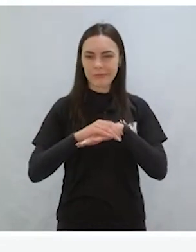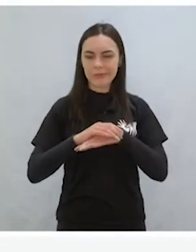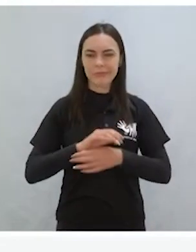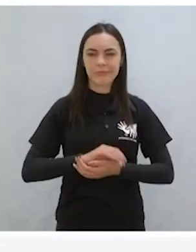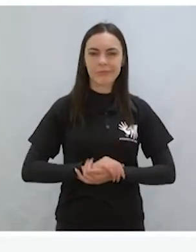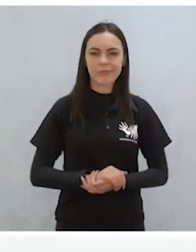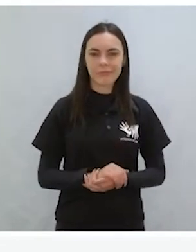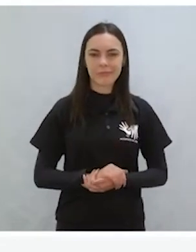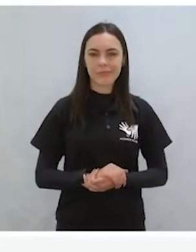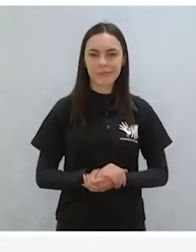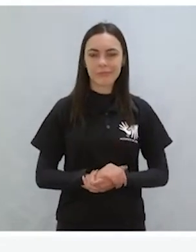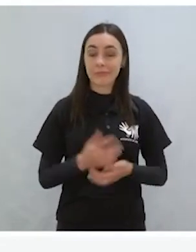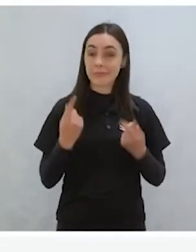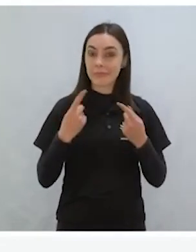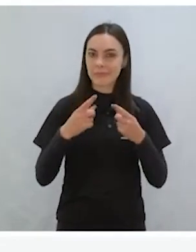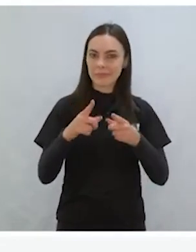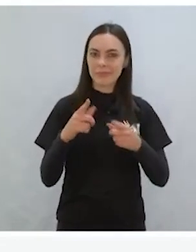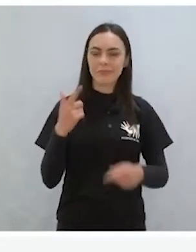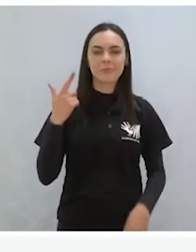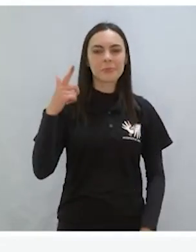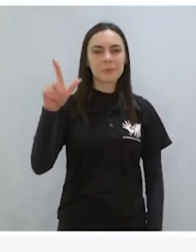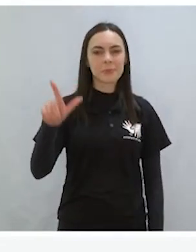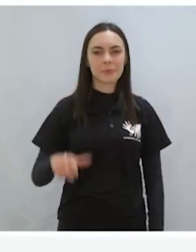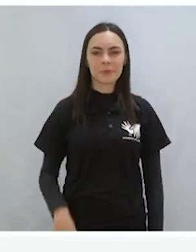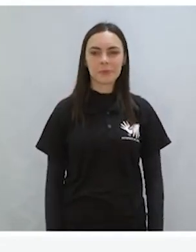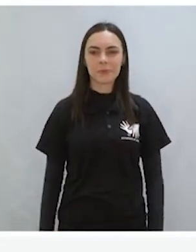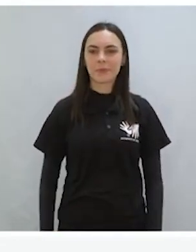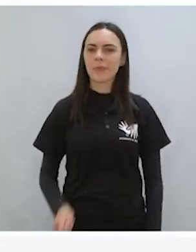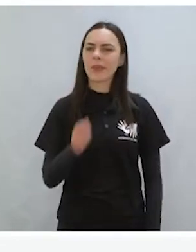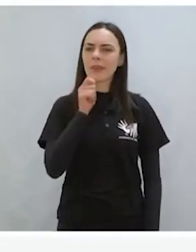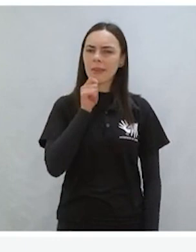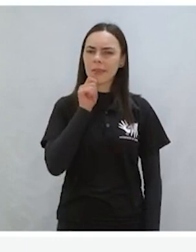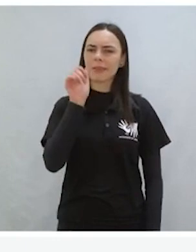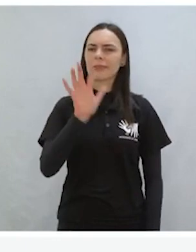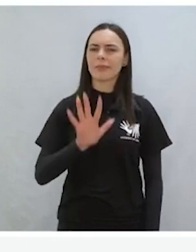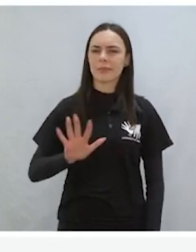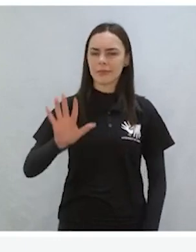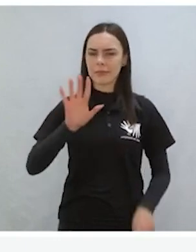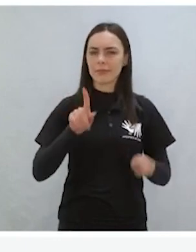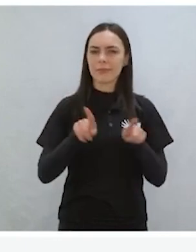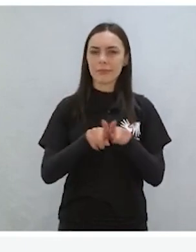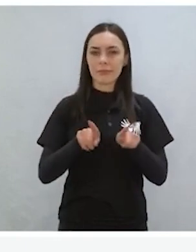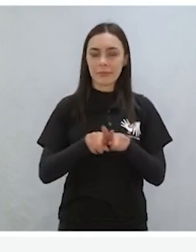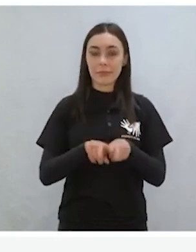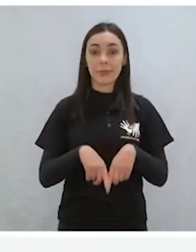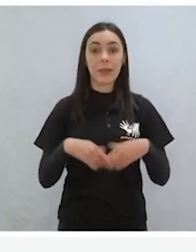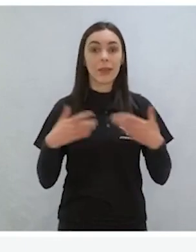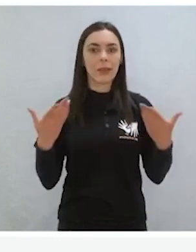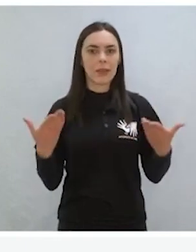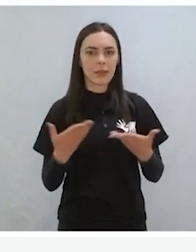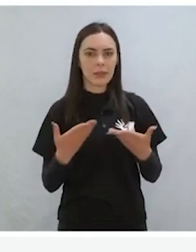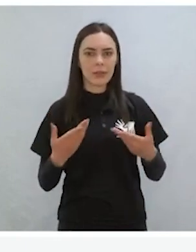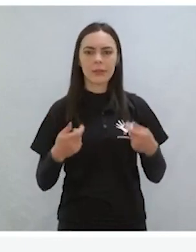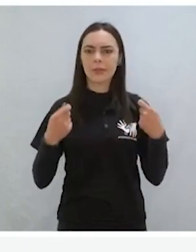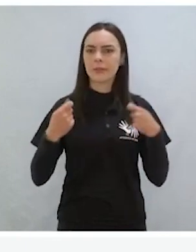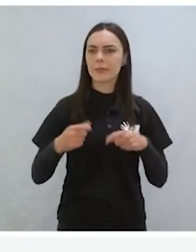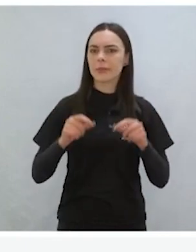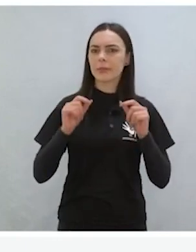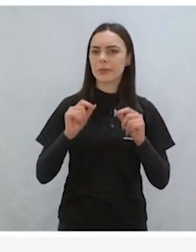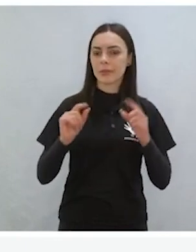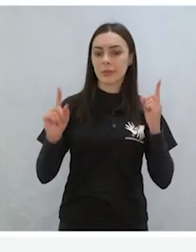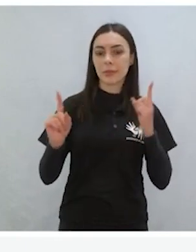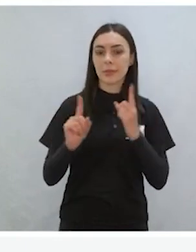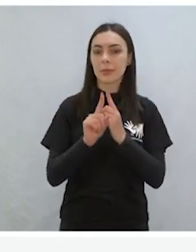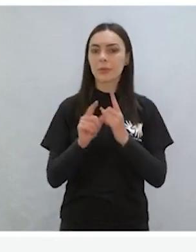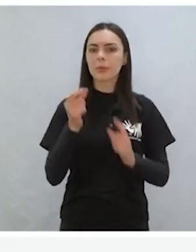sapatos. Próximo desafio. Ainda é a mesma imagem. Agora vocês precisam